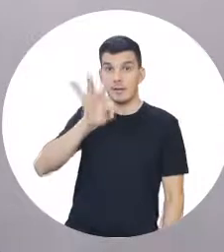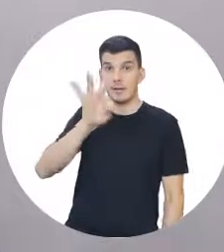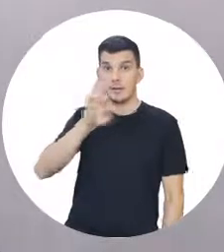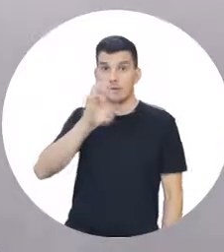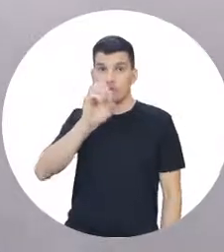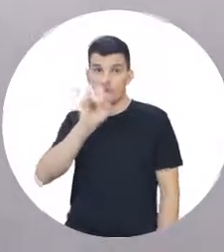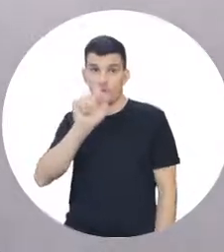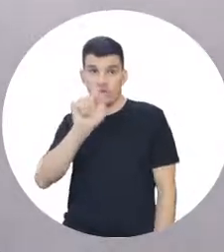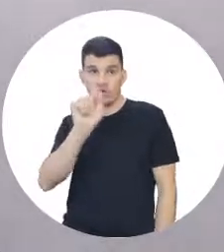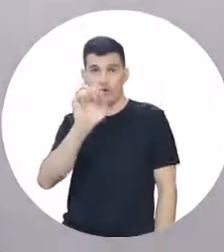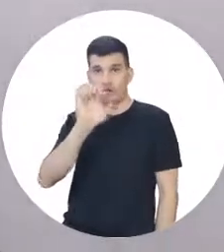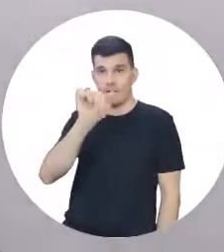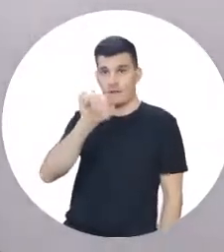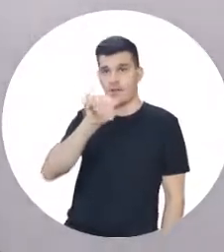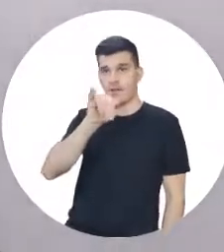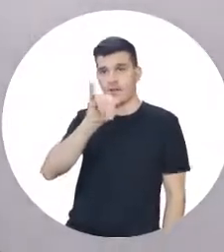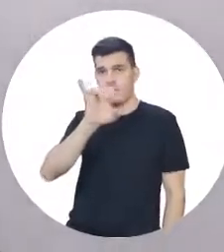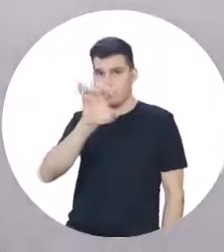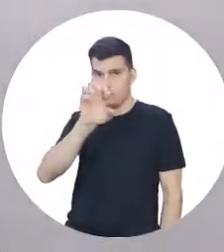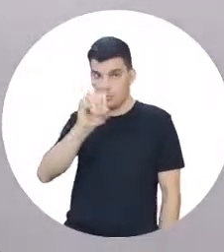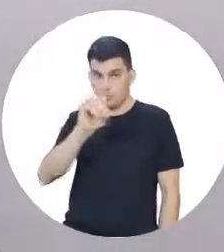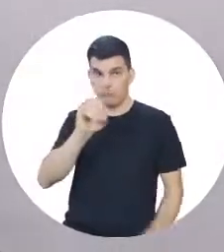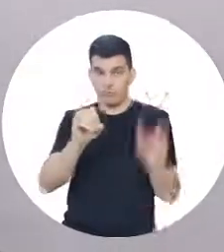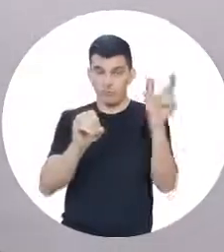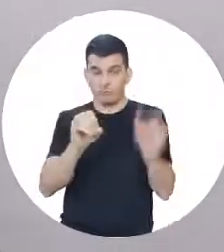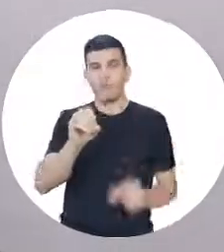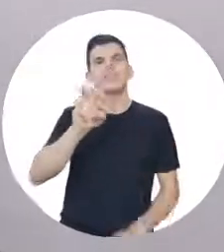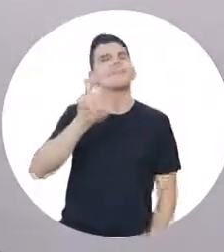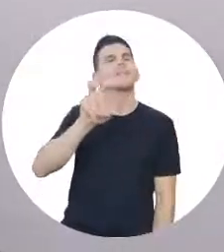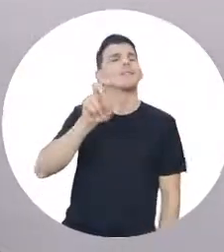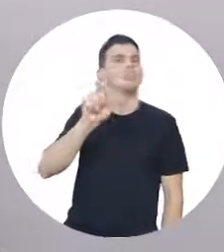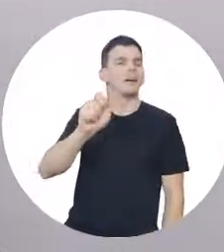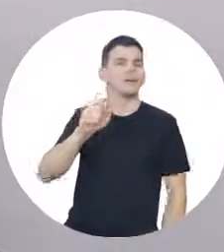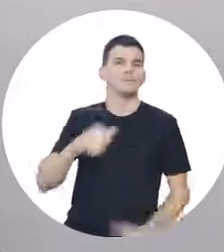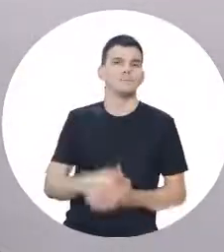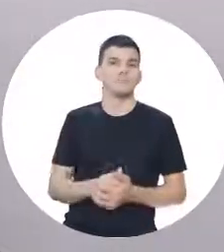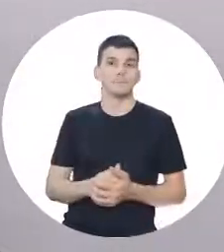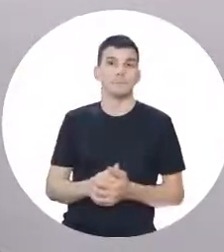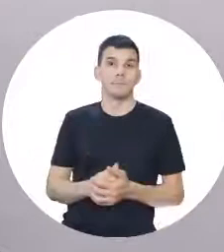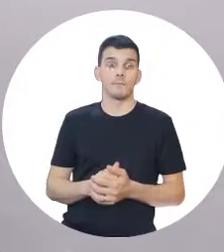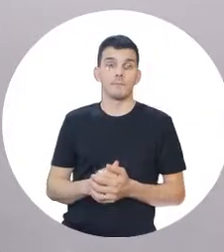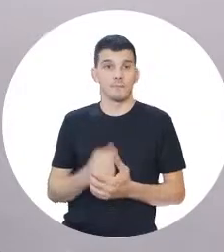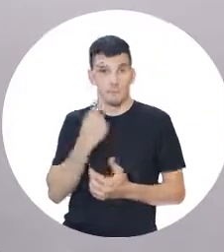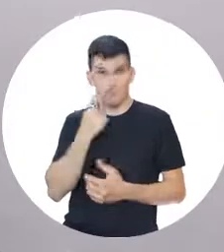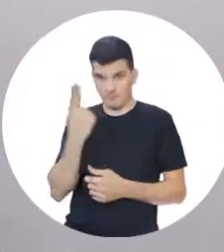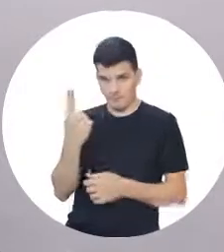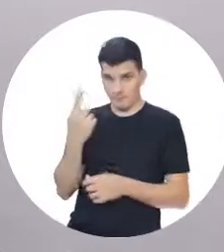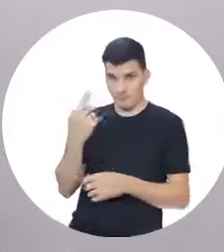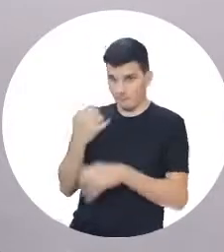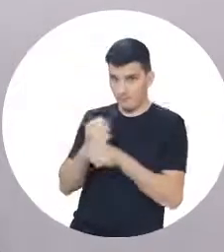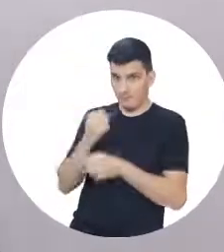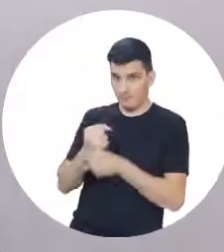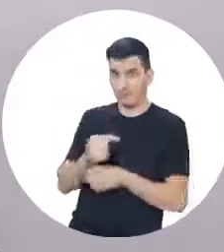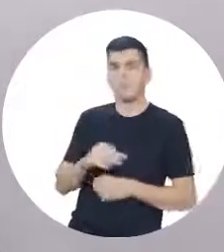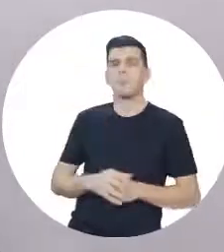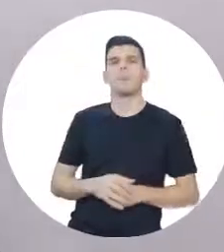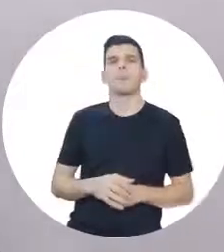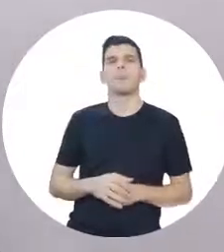Nitrogênio família 5A. Família 5A. NOX mais